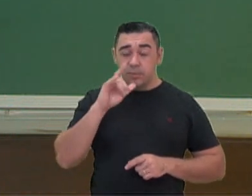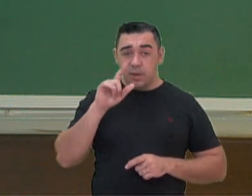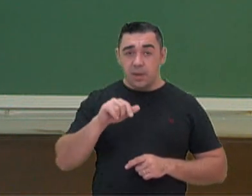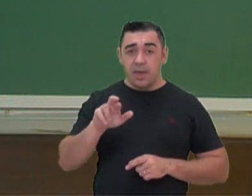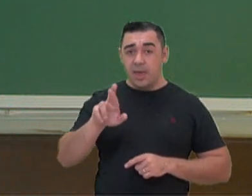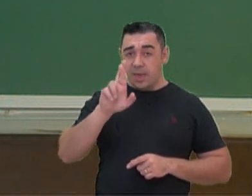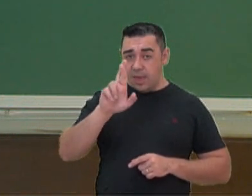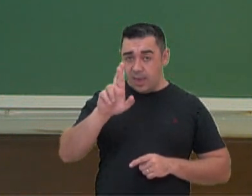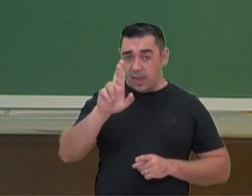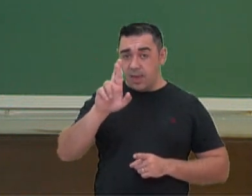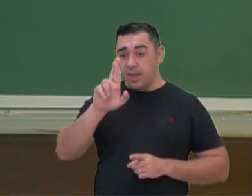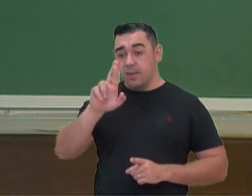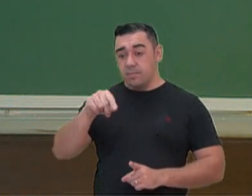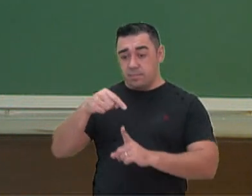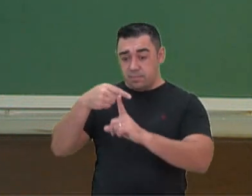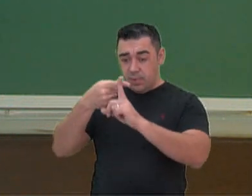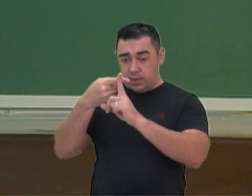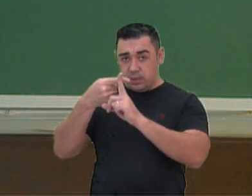contradomínio como